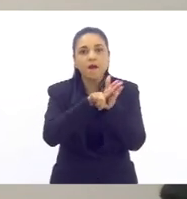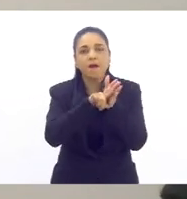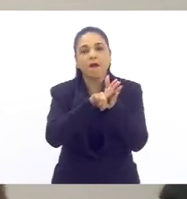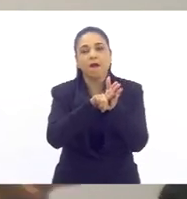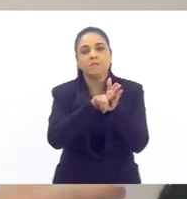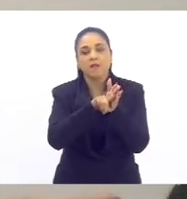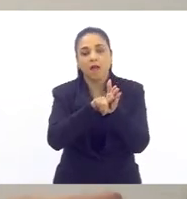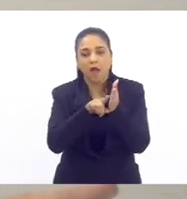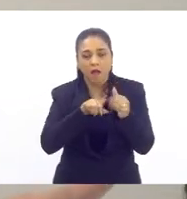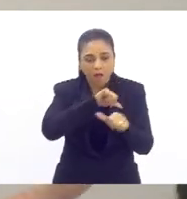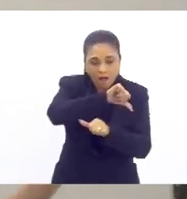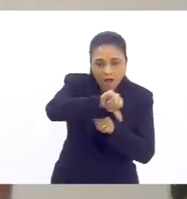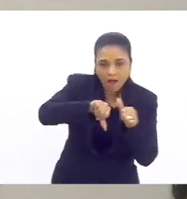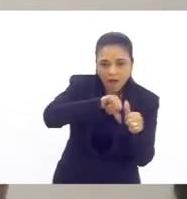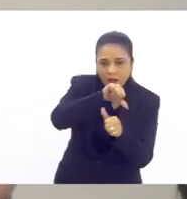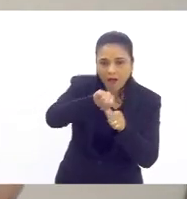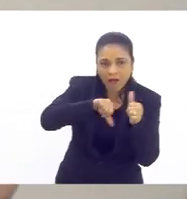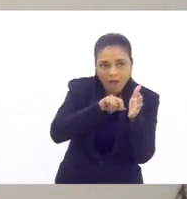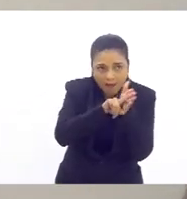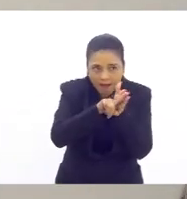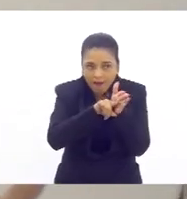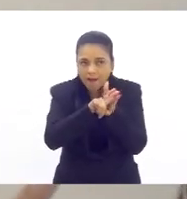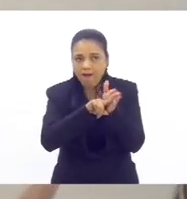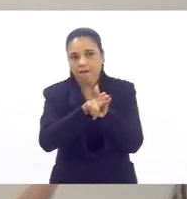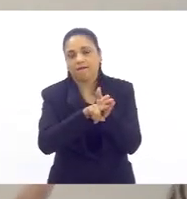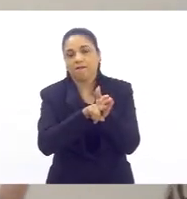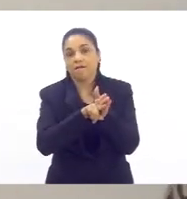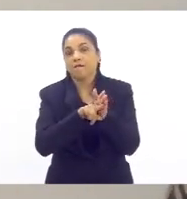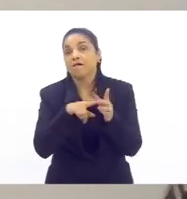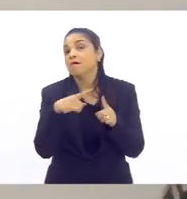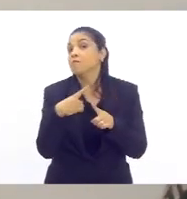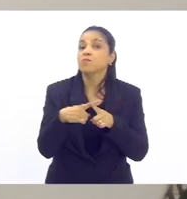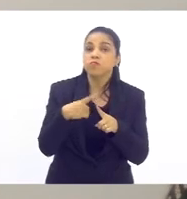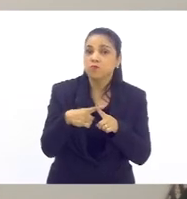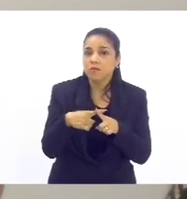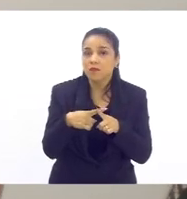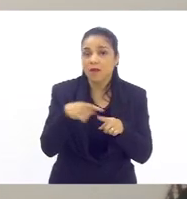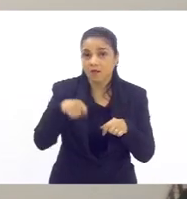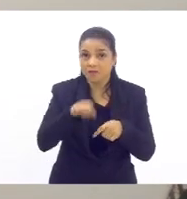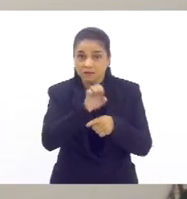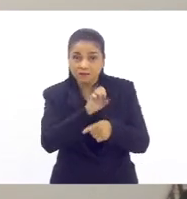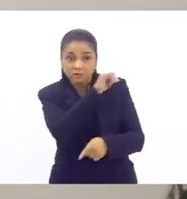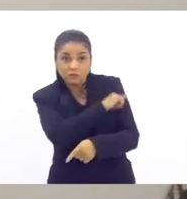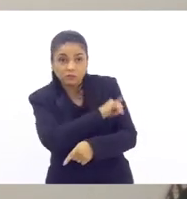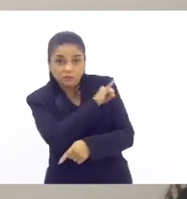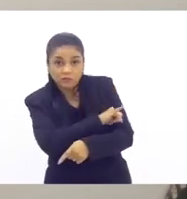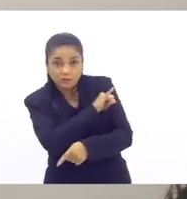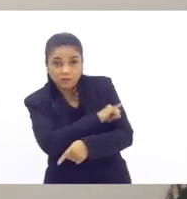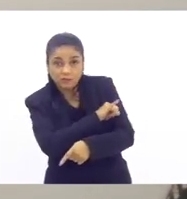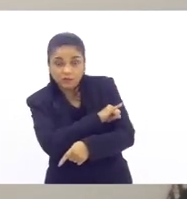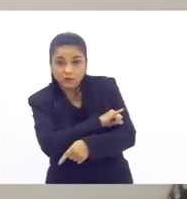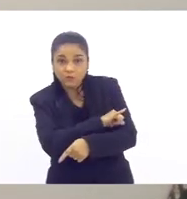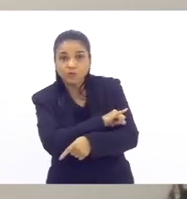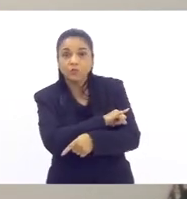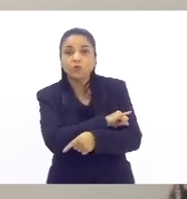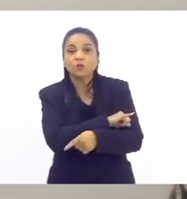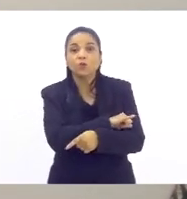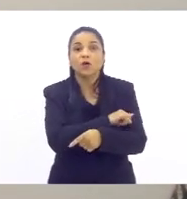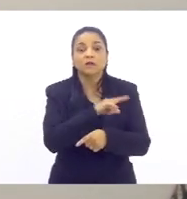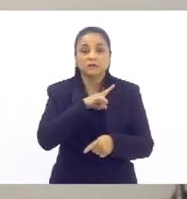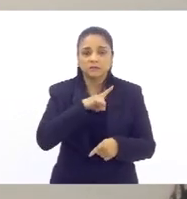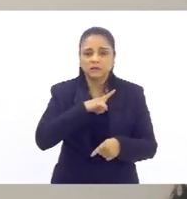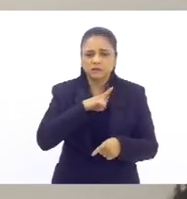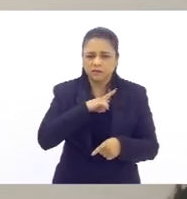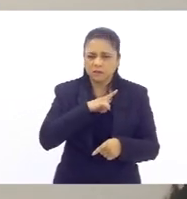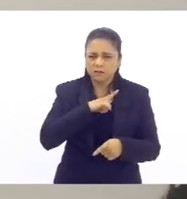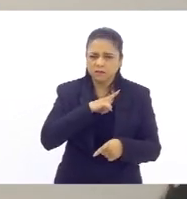atualização e nós isso porque porque aqui no estado do Rio de Janeiro nós temos a súmula 70